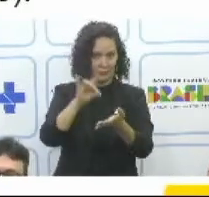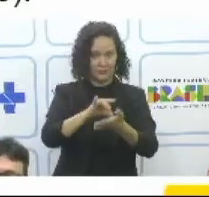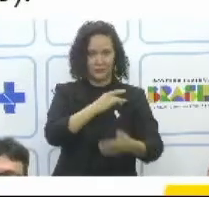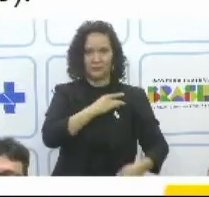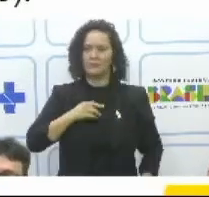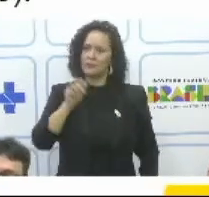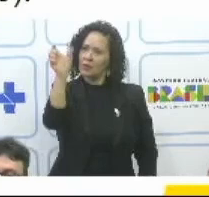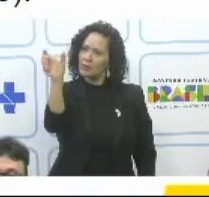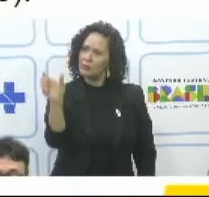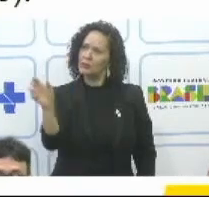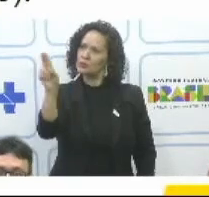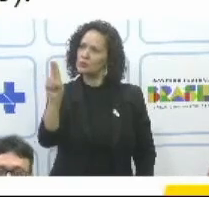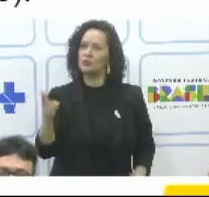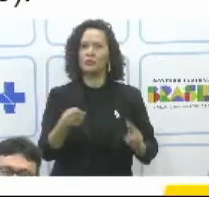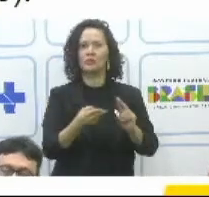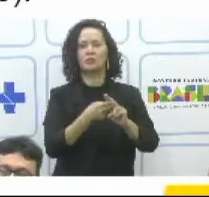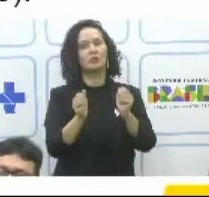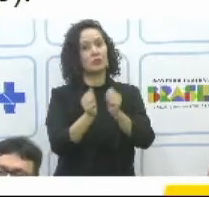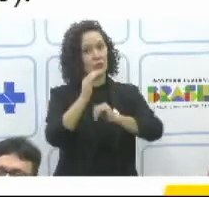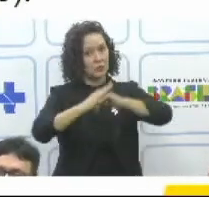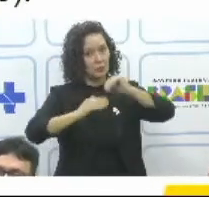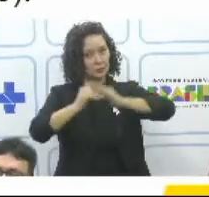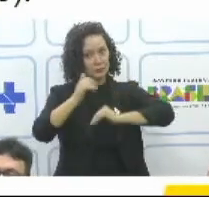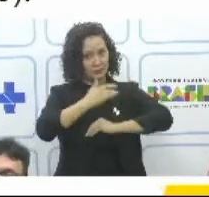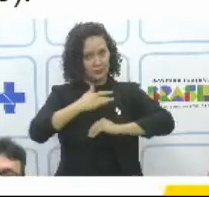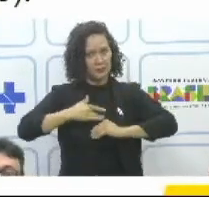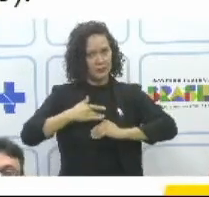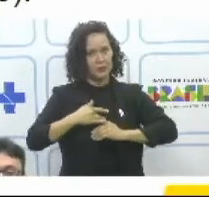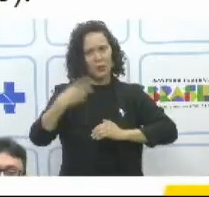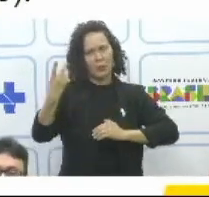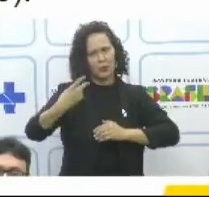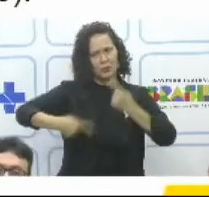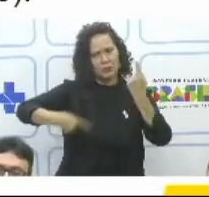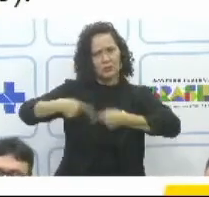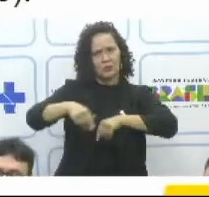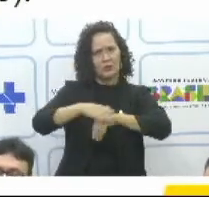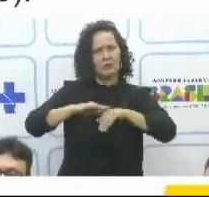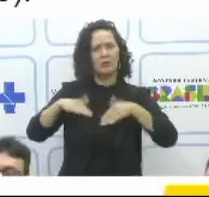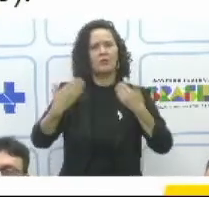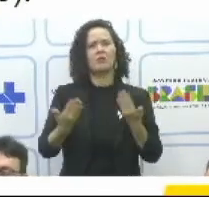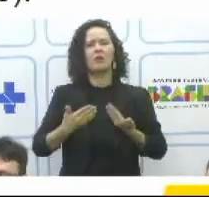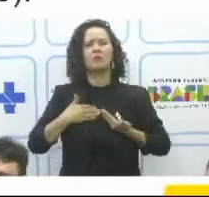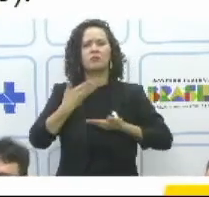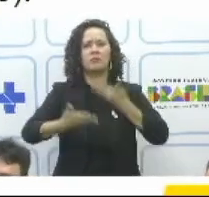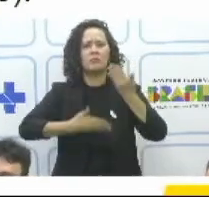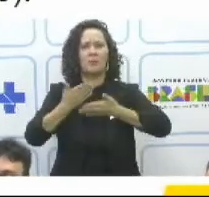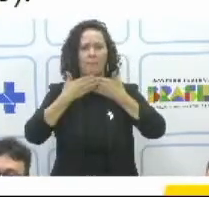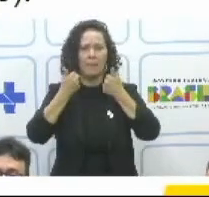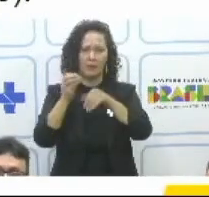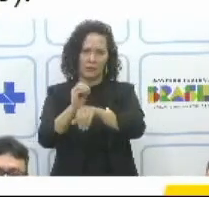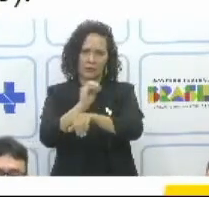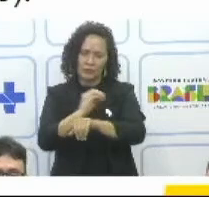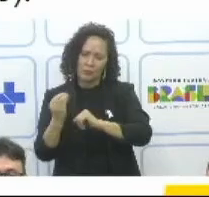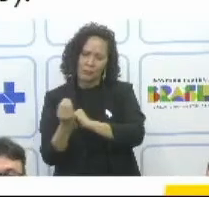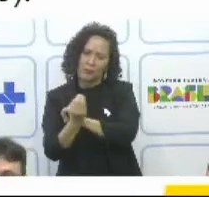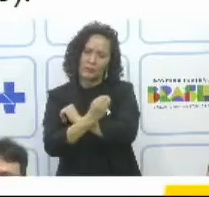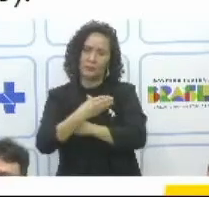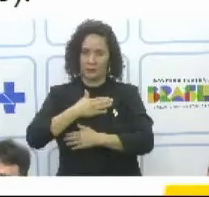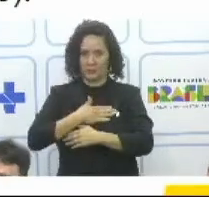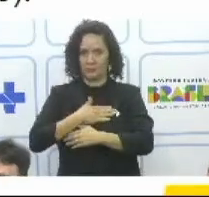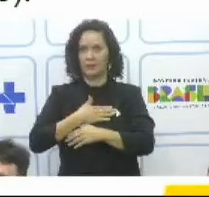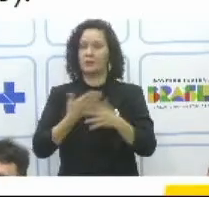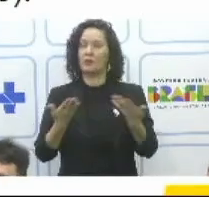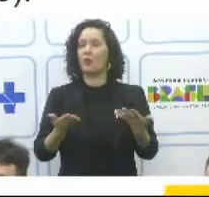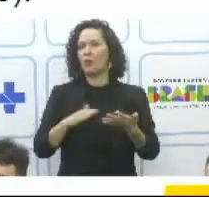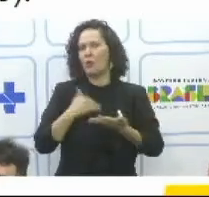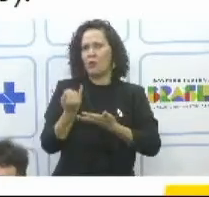também tem o direito, junto ao profissional de saúde, né, de discutir o seu plano terapêutico de cuidado, seu plano terapêutico